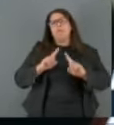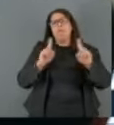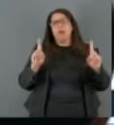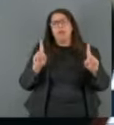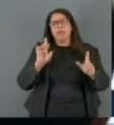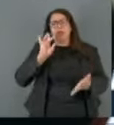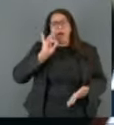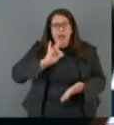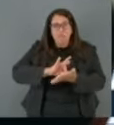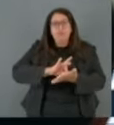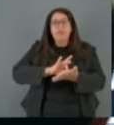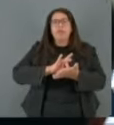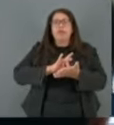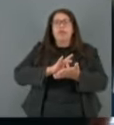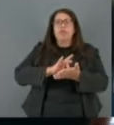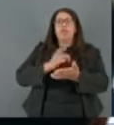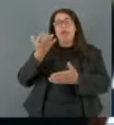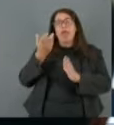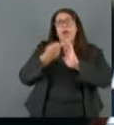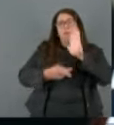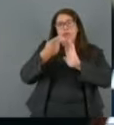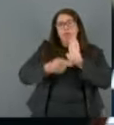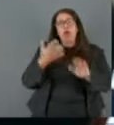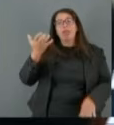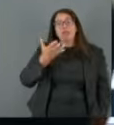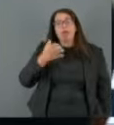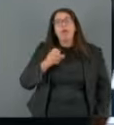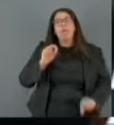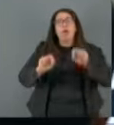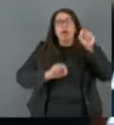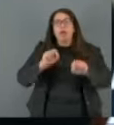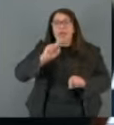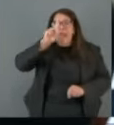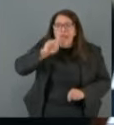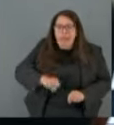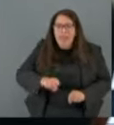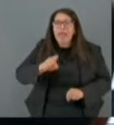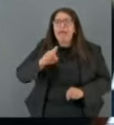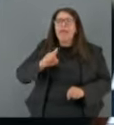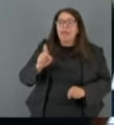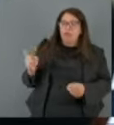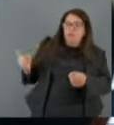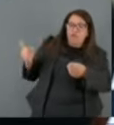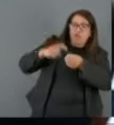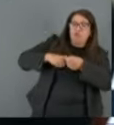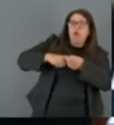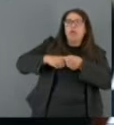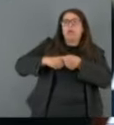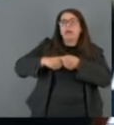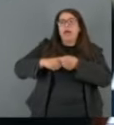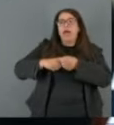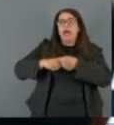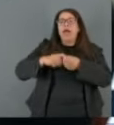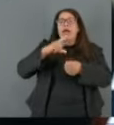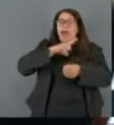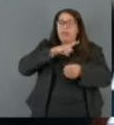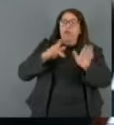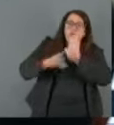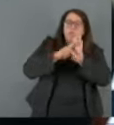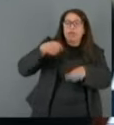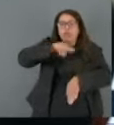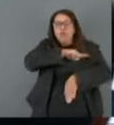à verdade daquilo que se pretenda com esse projeto. Nós queremos com esse projeto retomar o território que as facções criminosas